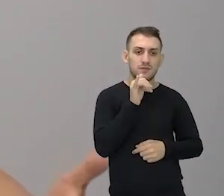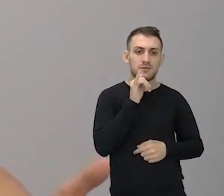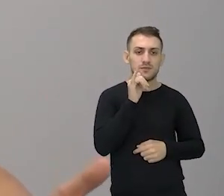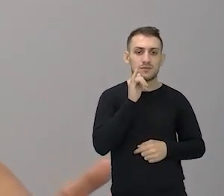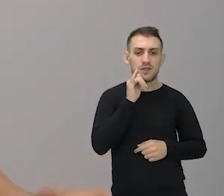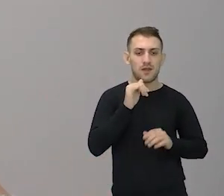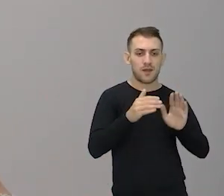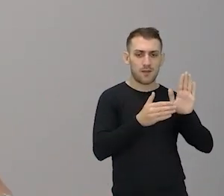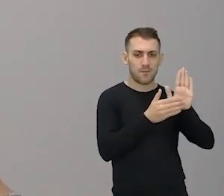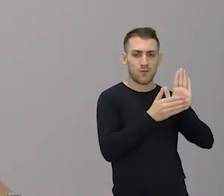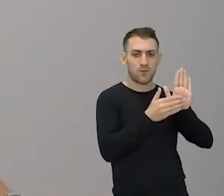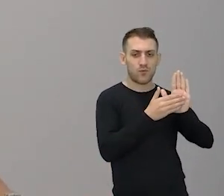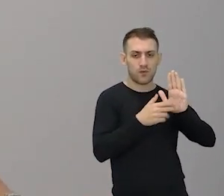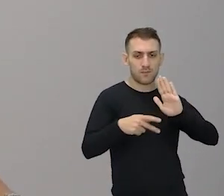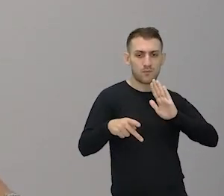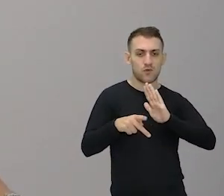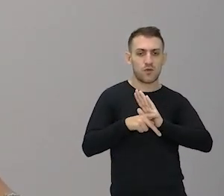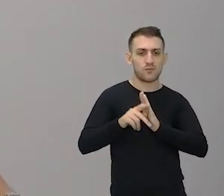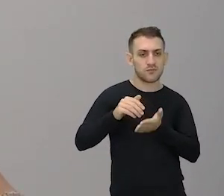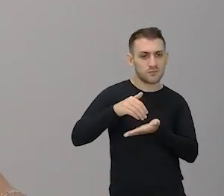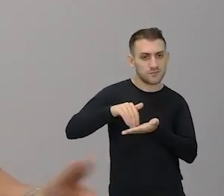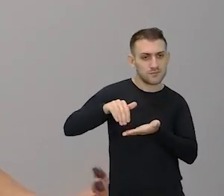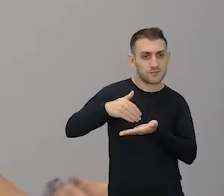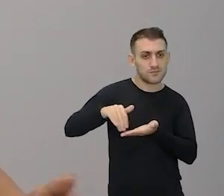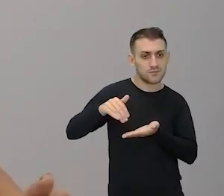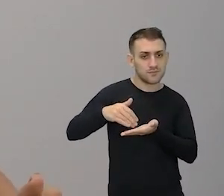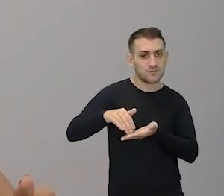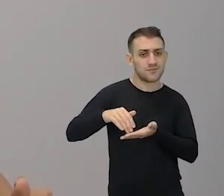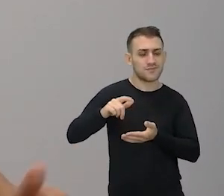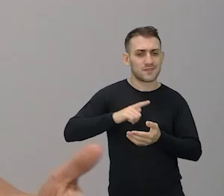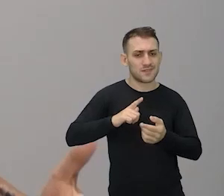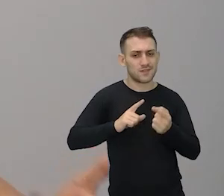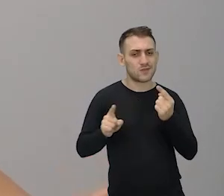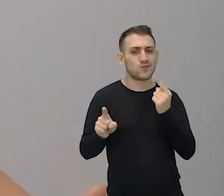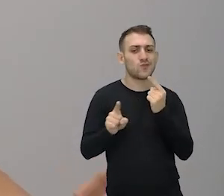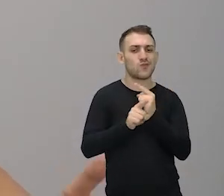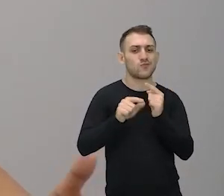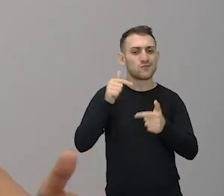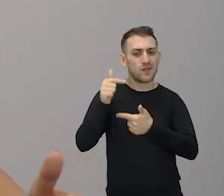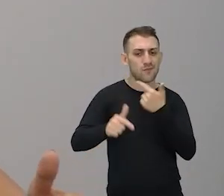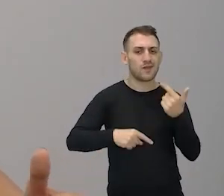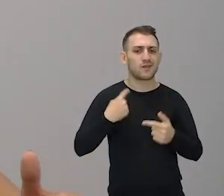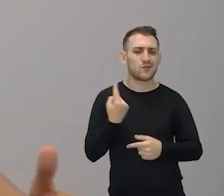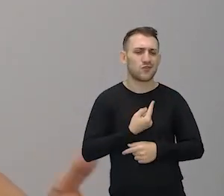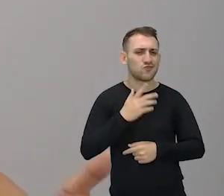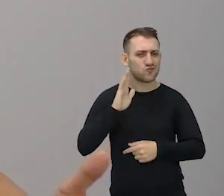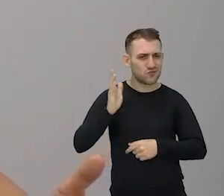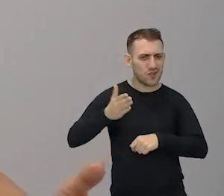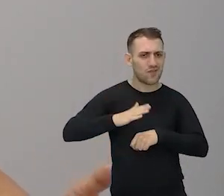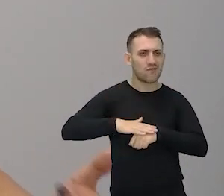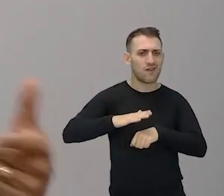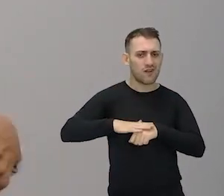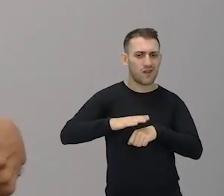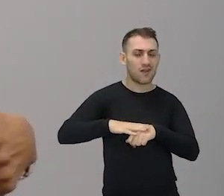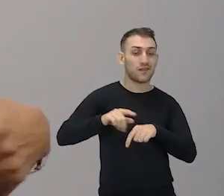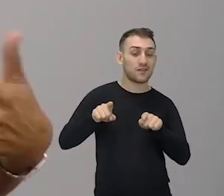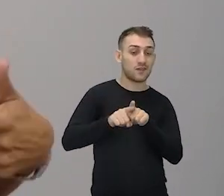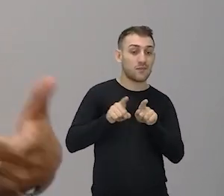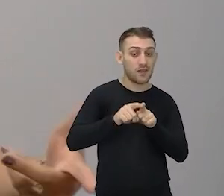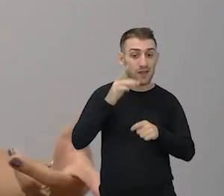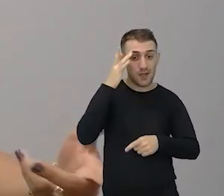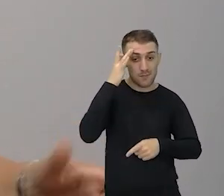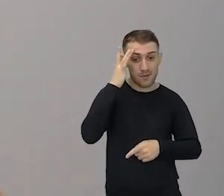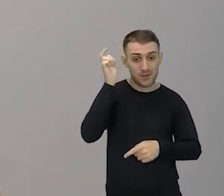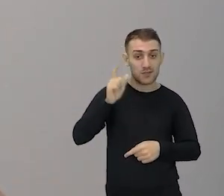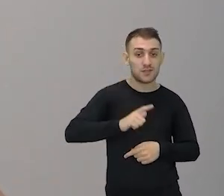essa proposta, né, da secretaria, que vem ao encontro de um trabalho que a gente já faz. Inclusive, amanhã